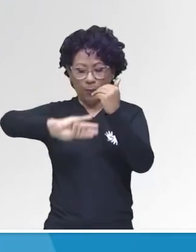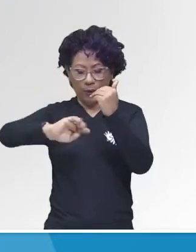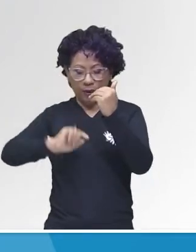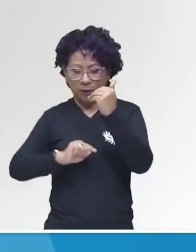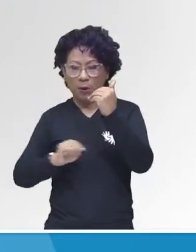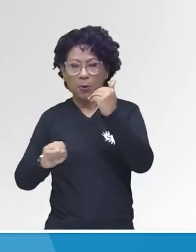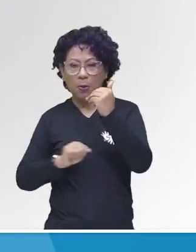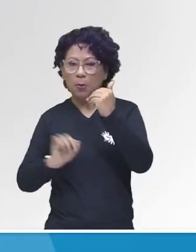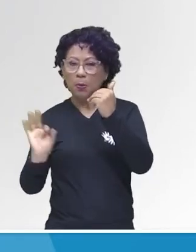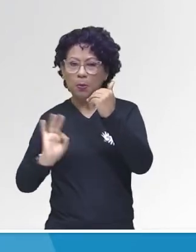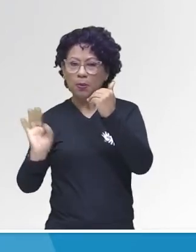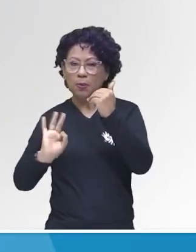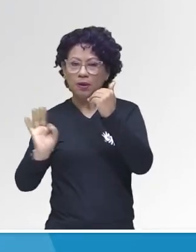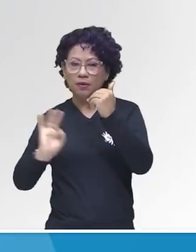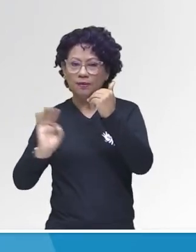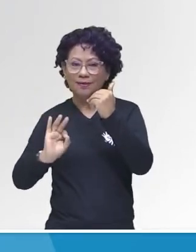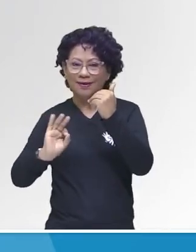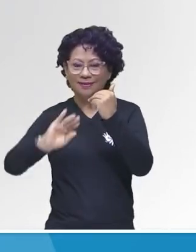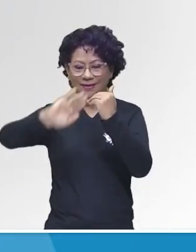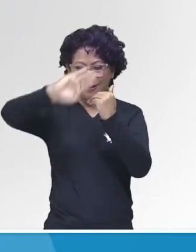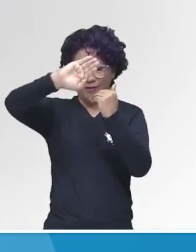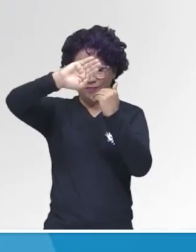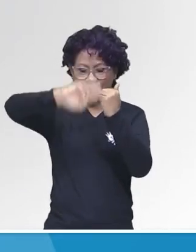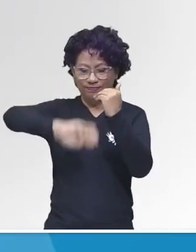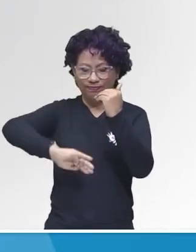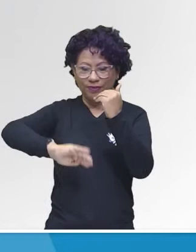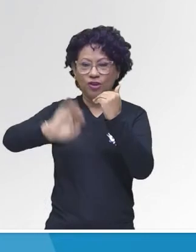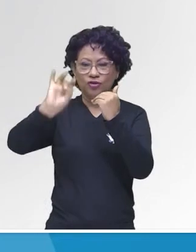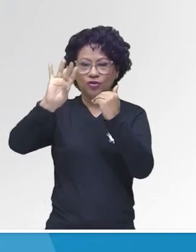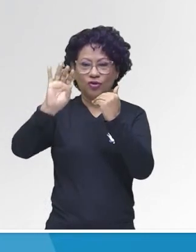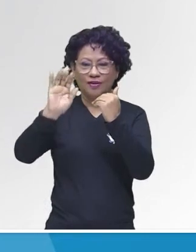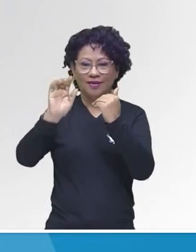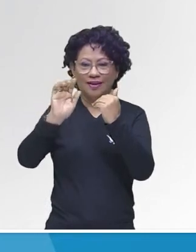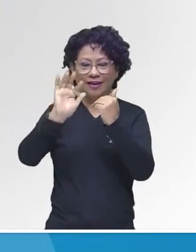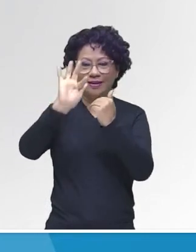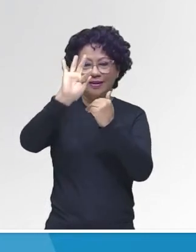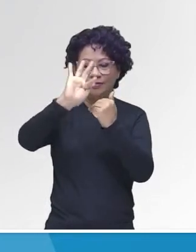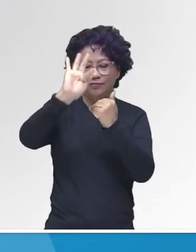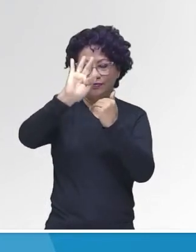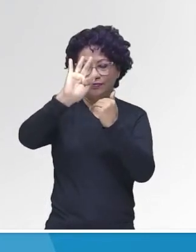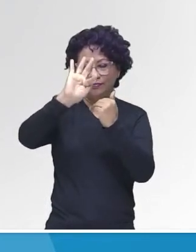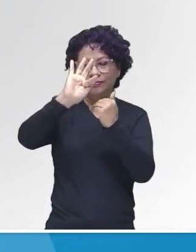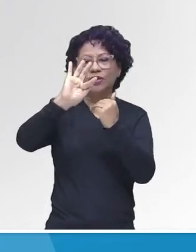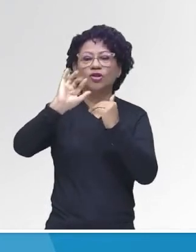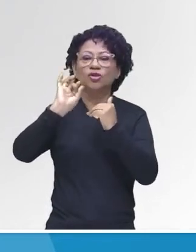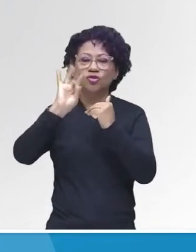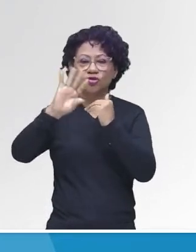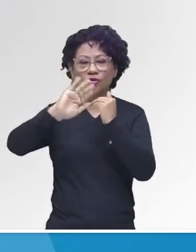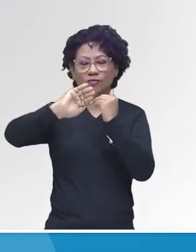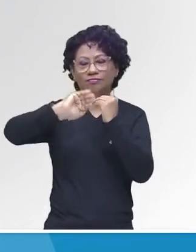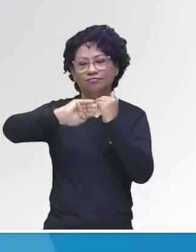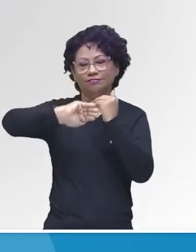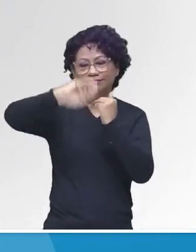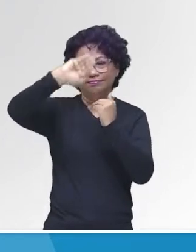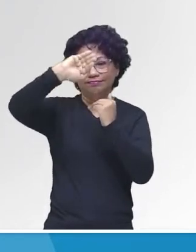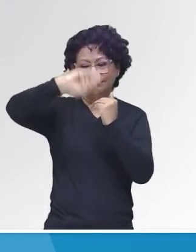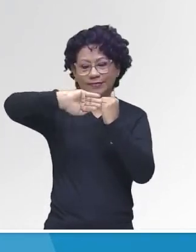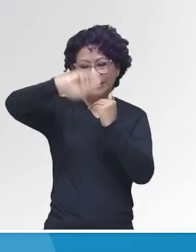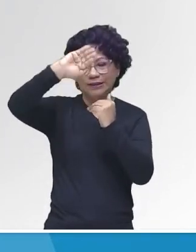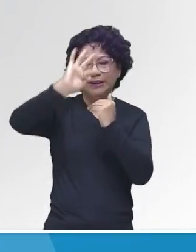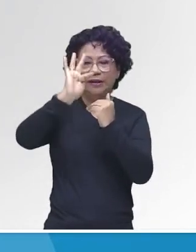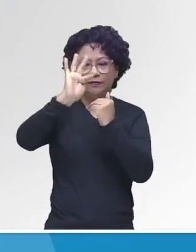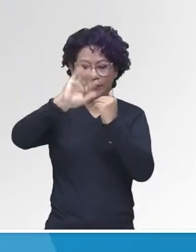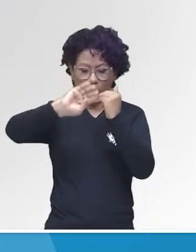aqui contido nesse plano que está na horizontal. Então, a mesma análise a gente faz com o plano alfa, só que dizendo que o ponto